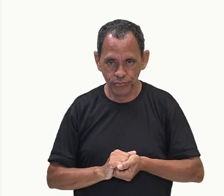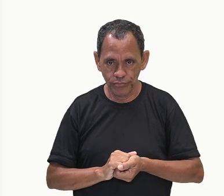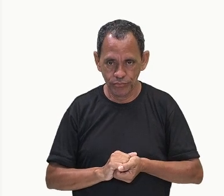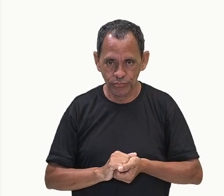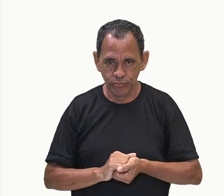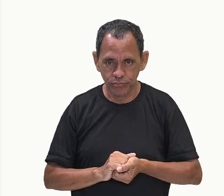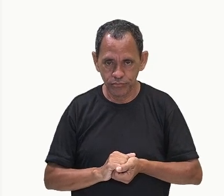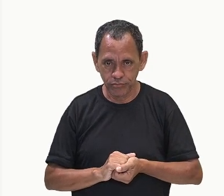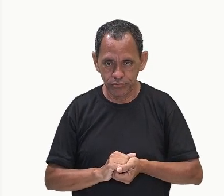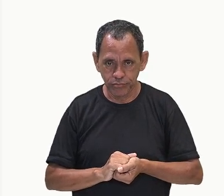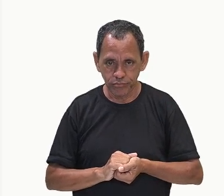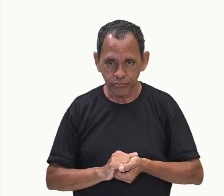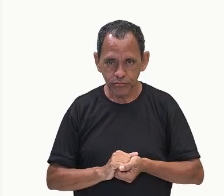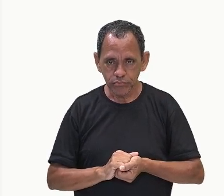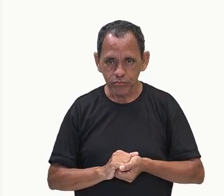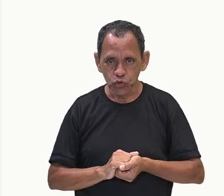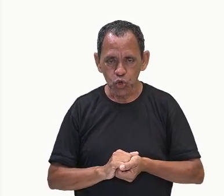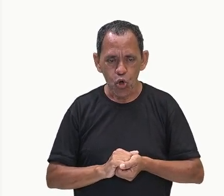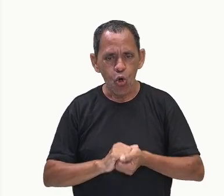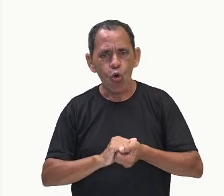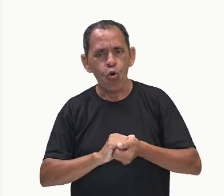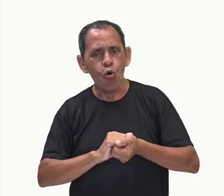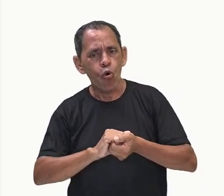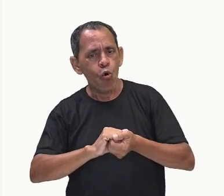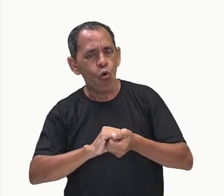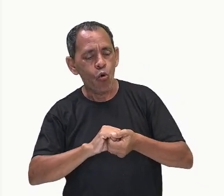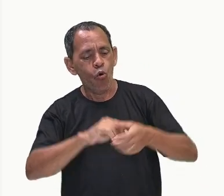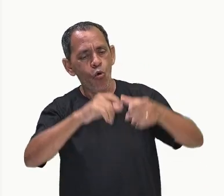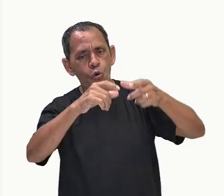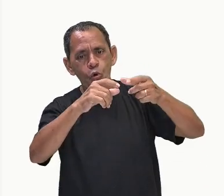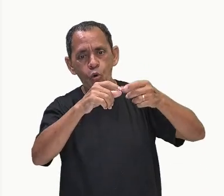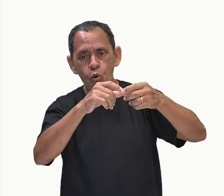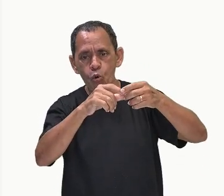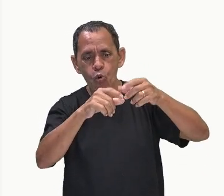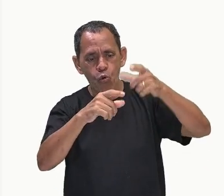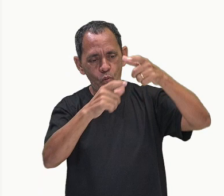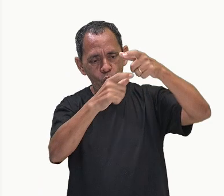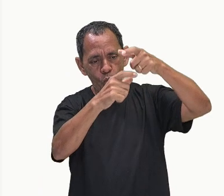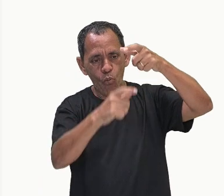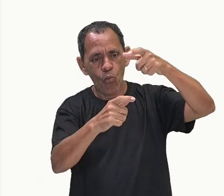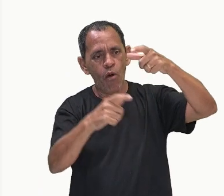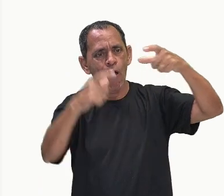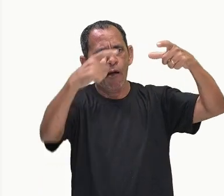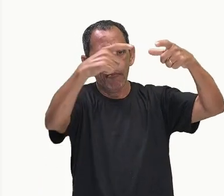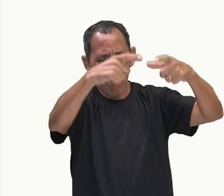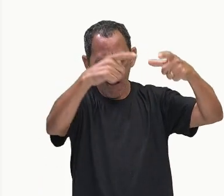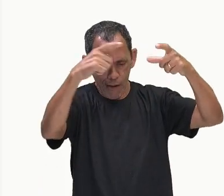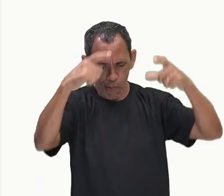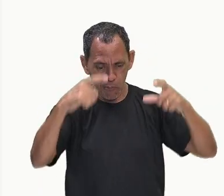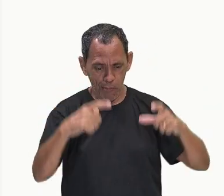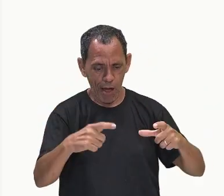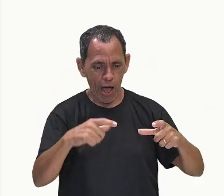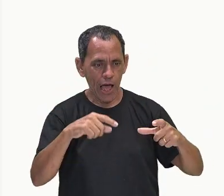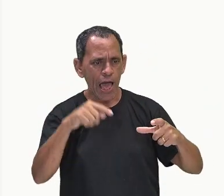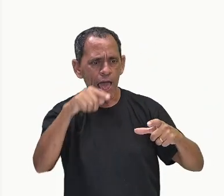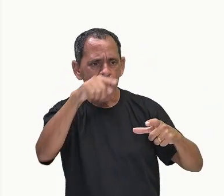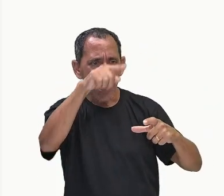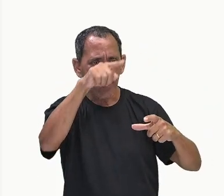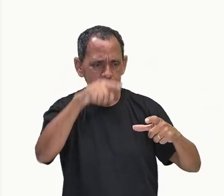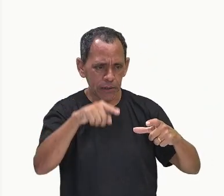E o corpo do cilindro, que seria aí as laterais do cilindro, quando a